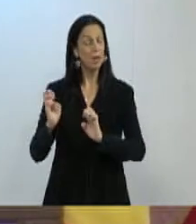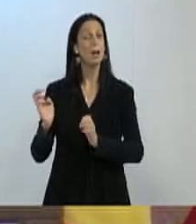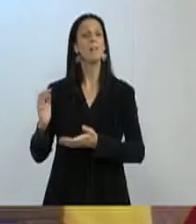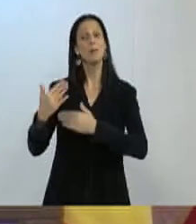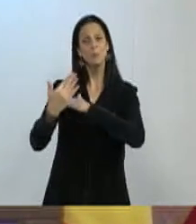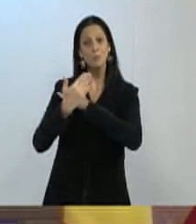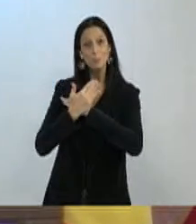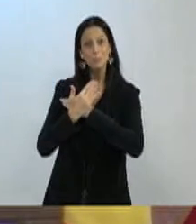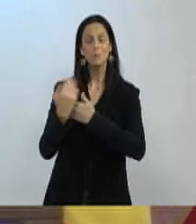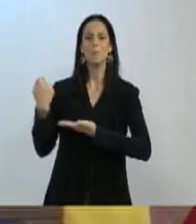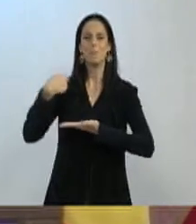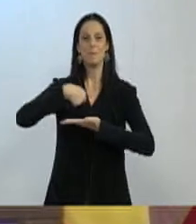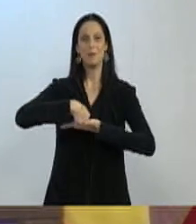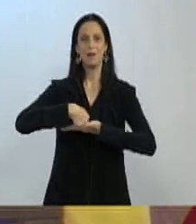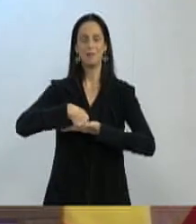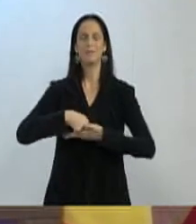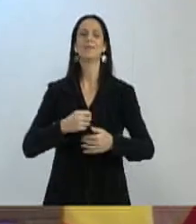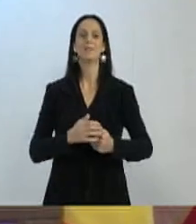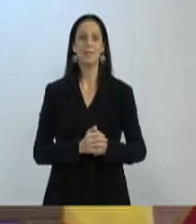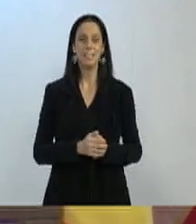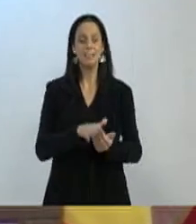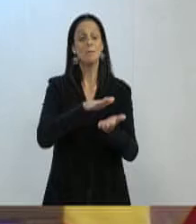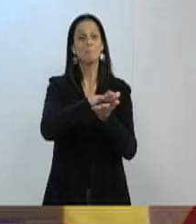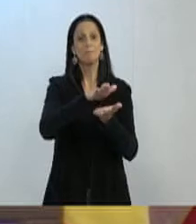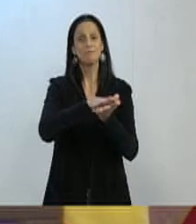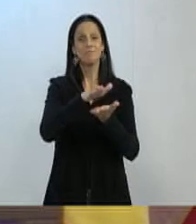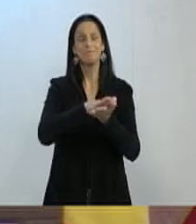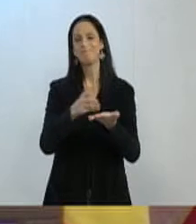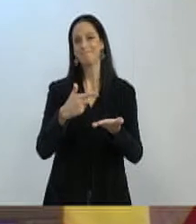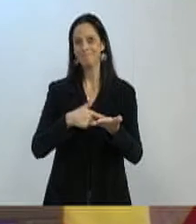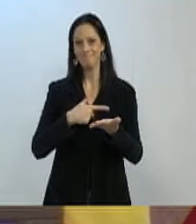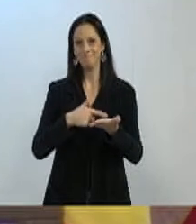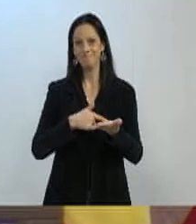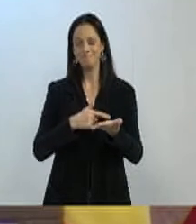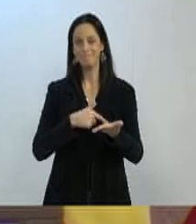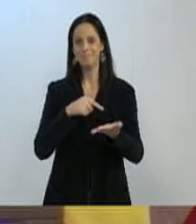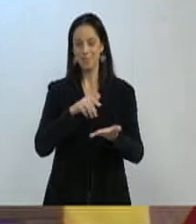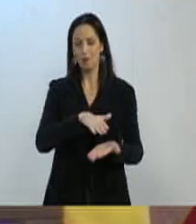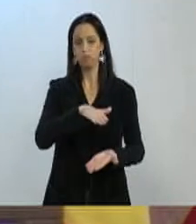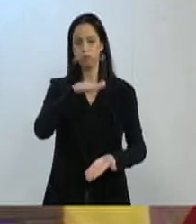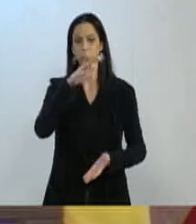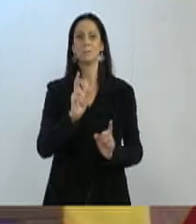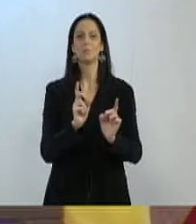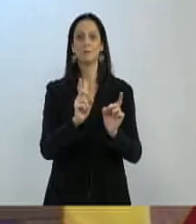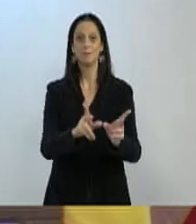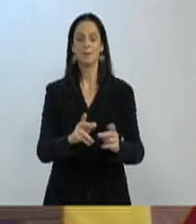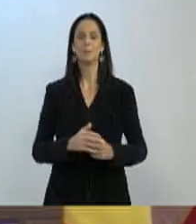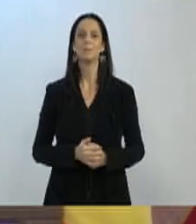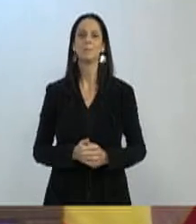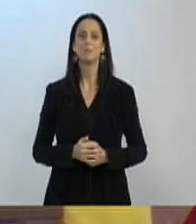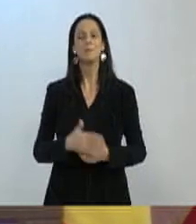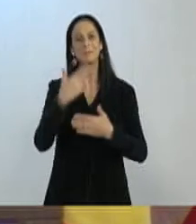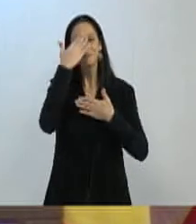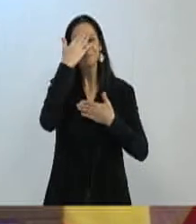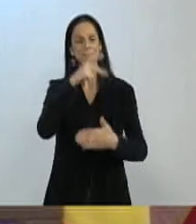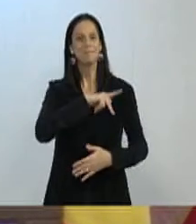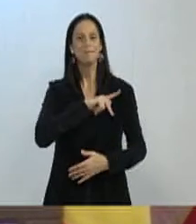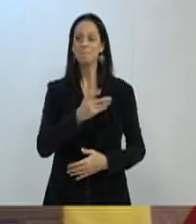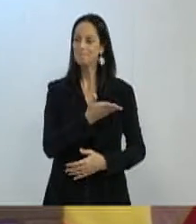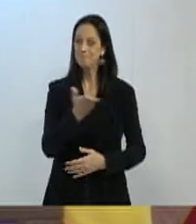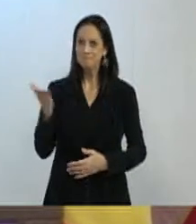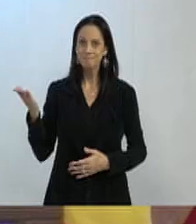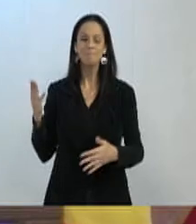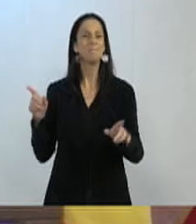patrocinaram essa segunda edição que está à venda. Então, eu agradeço, senhor presidente, agradeço aos